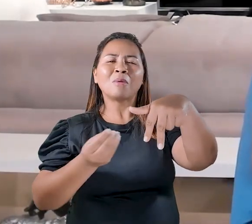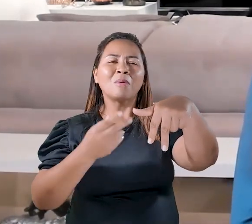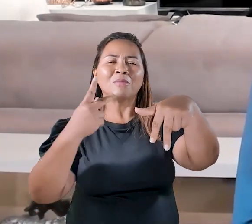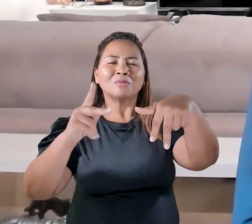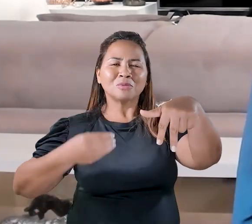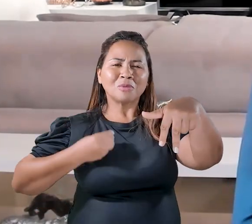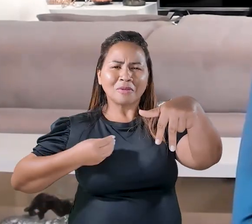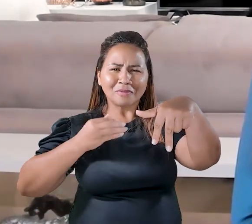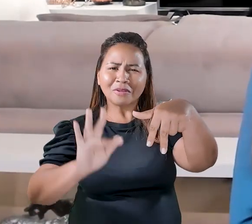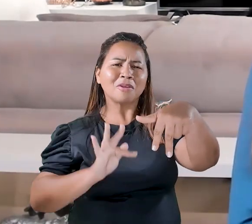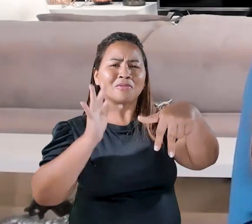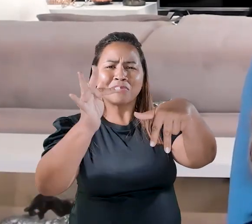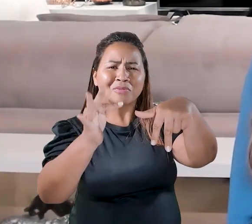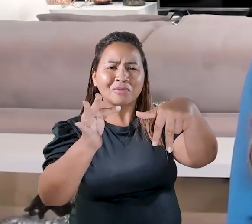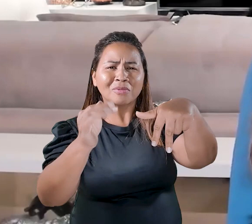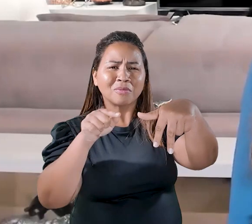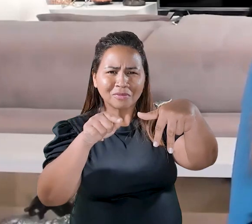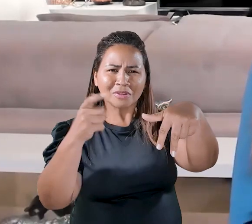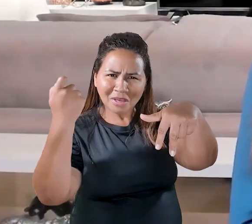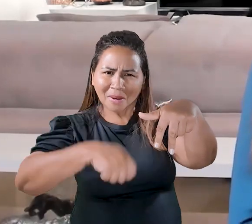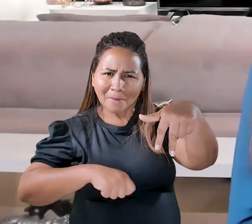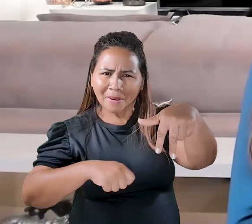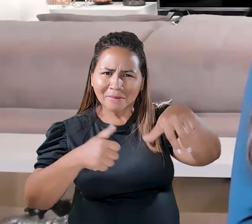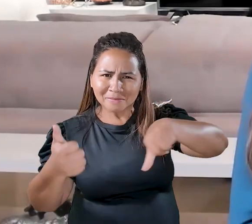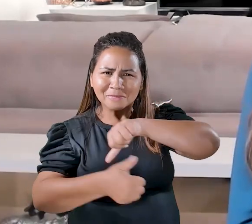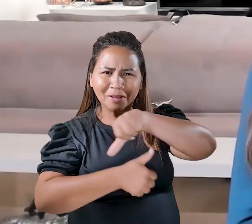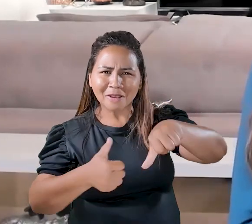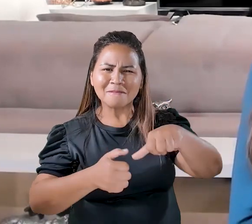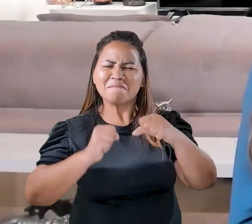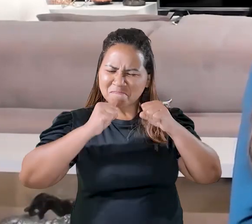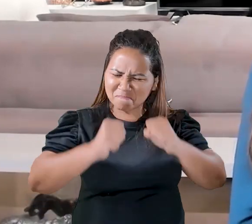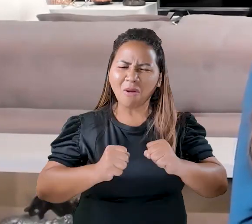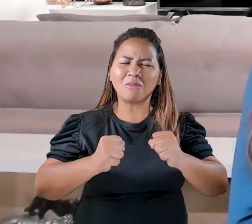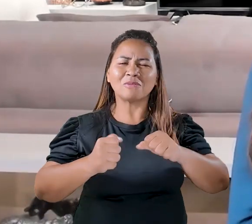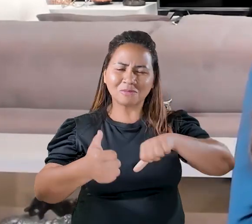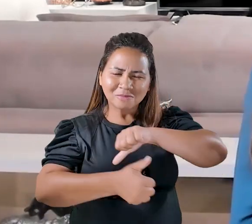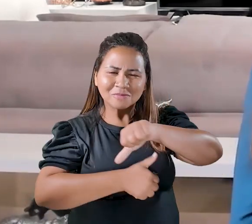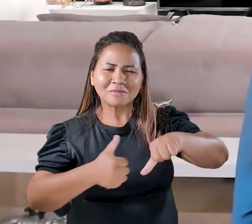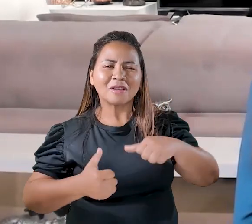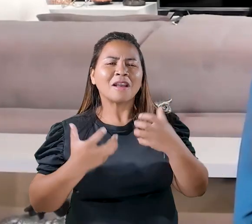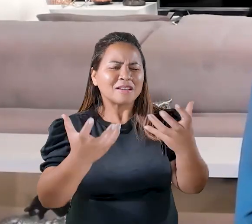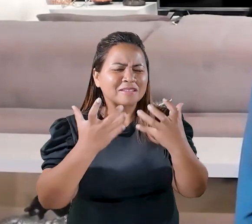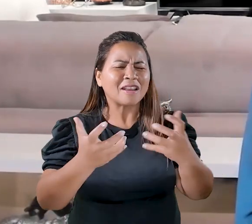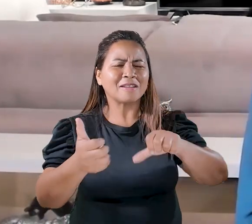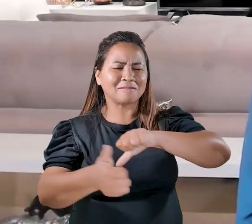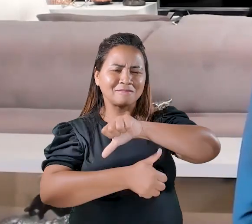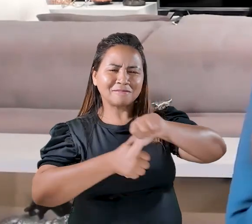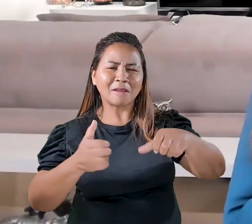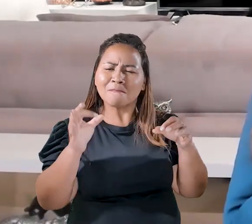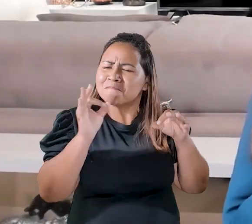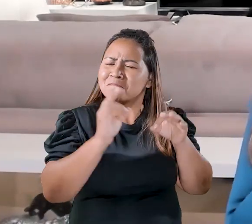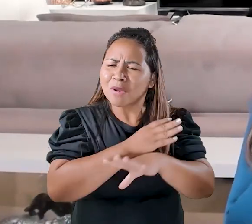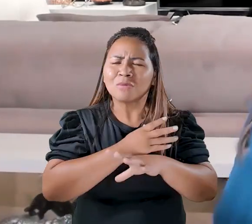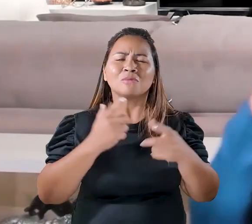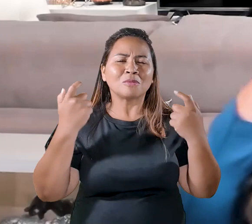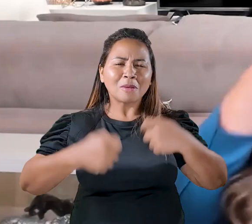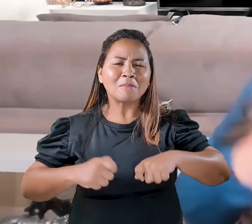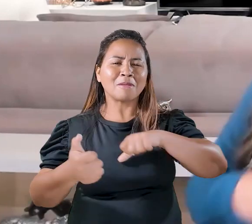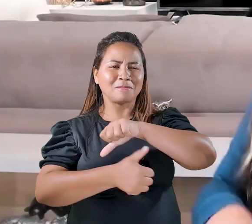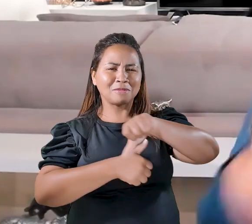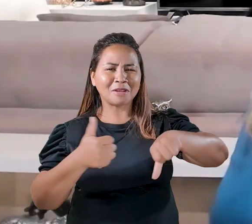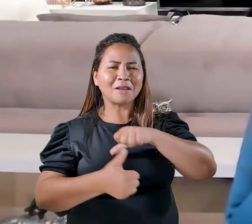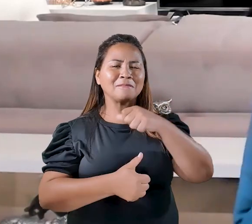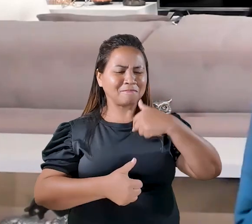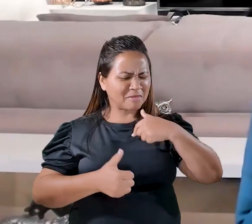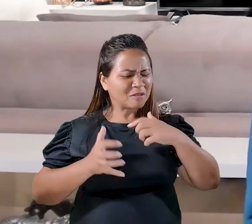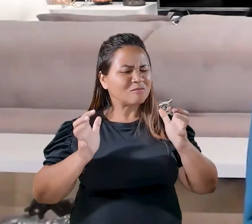Eu posso mudar. Eu quero mudar. Eu estou pronto. Eu sou a mudança.